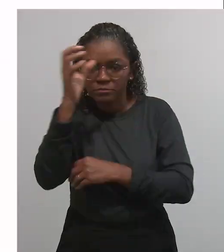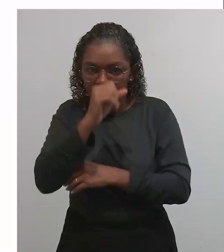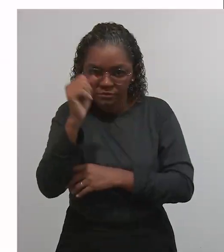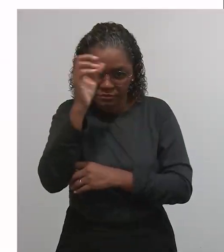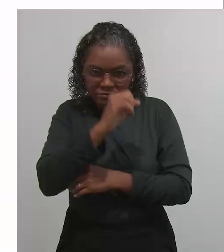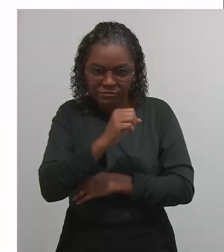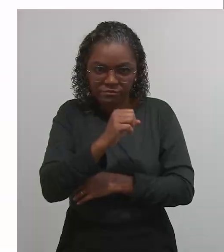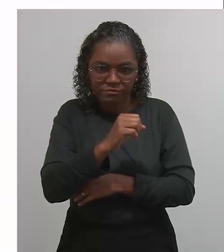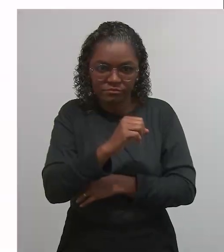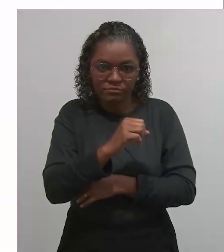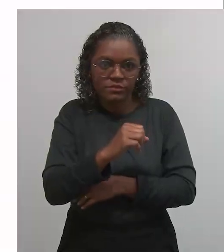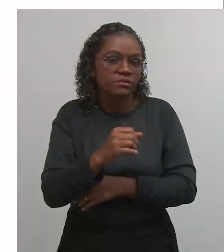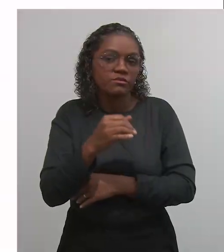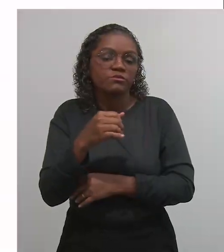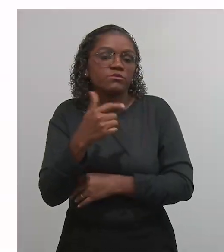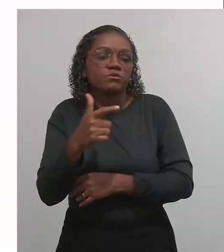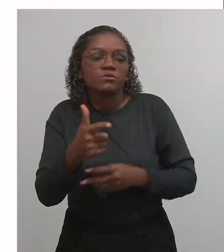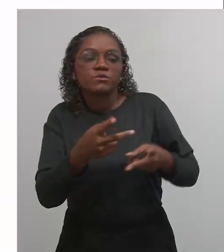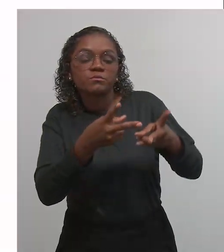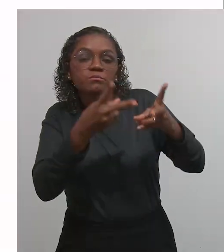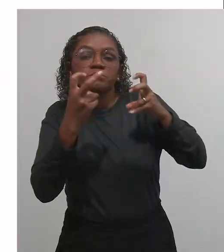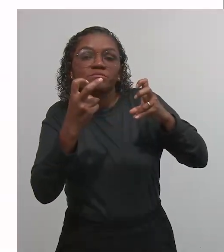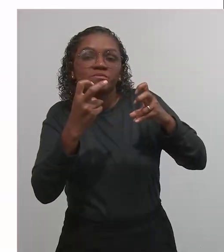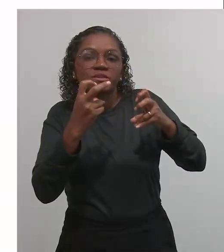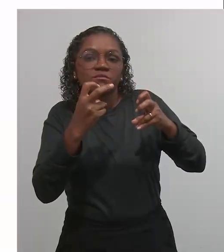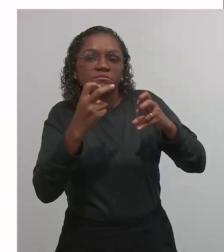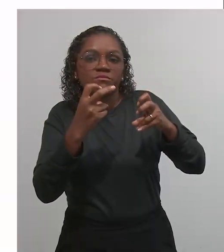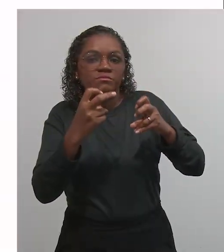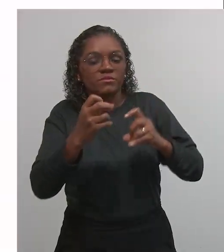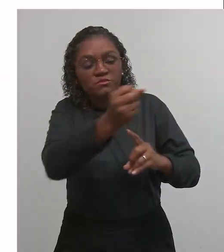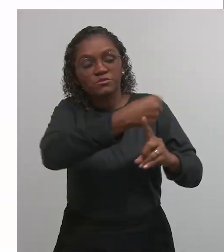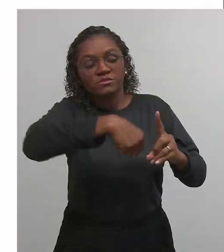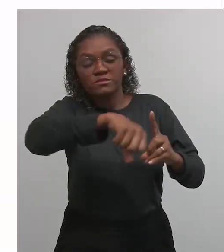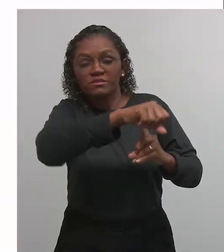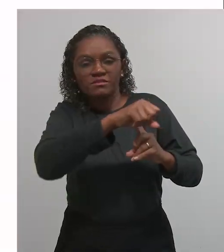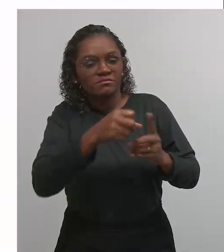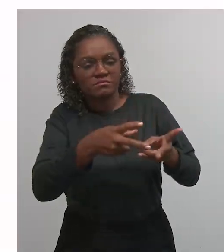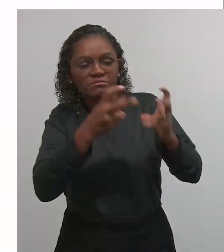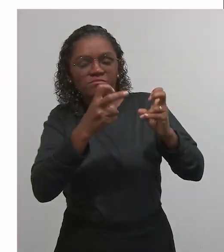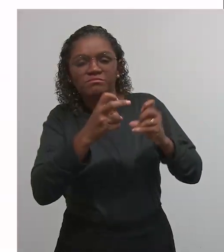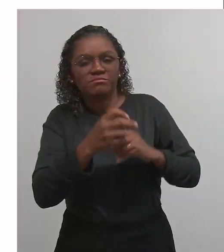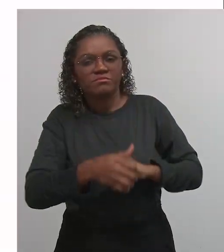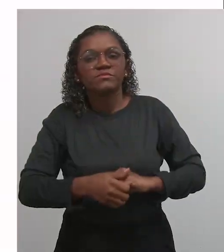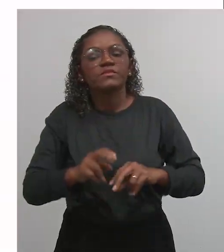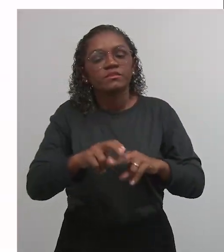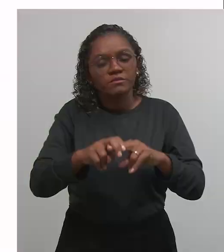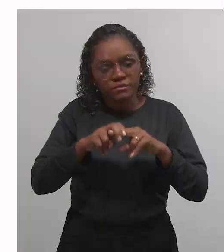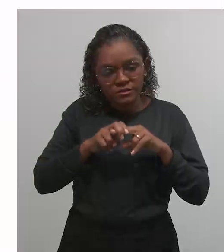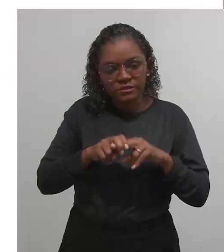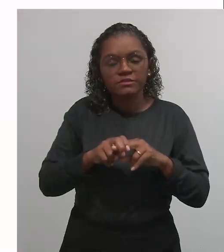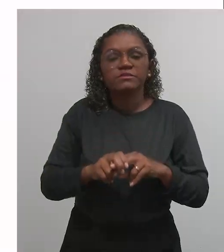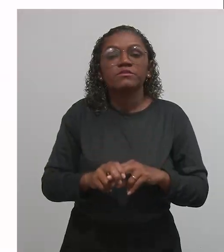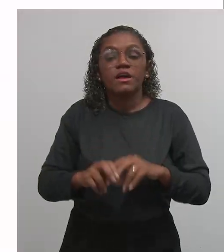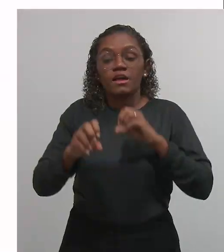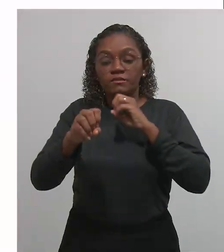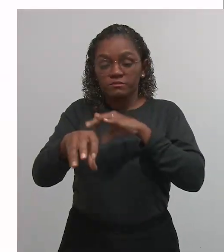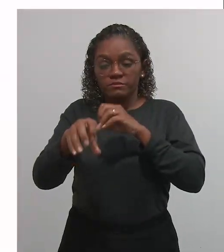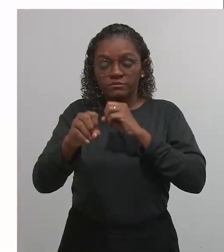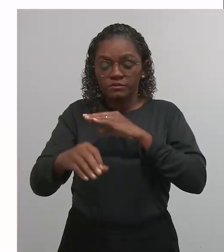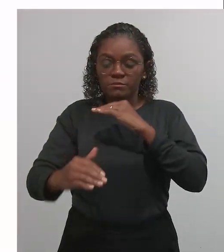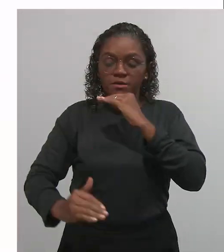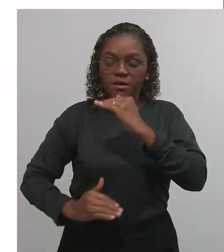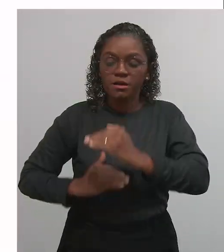leitura social e histórica sobre esse processo, tá? Então, nessa perspectiva do idealismo, a educação